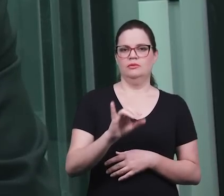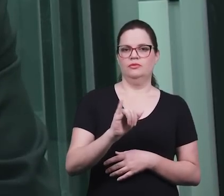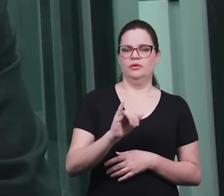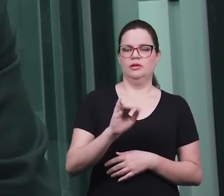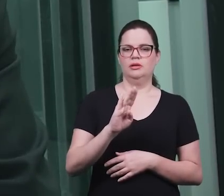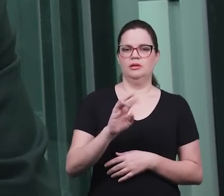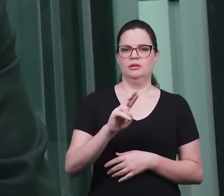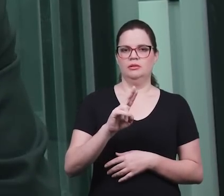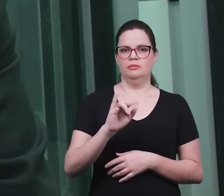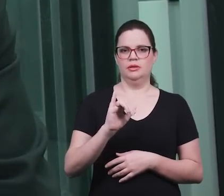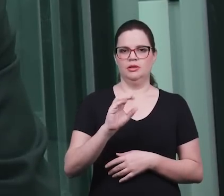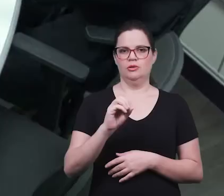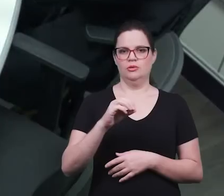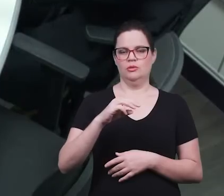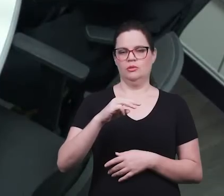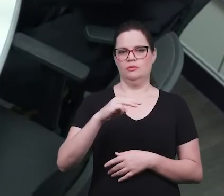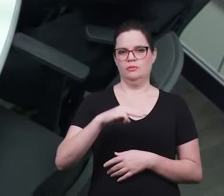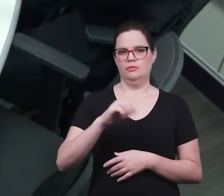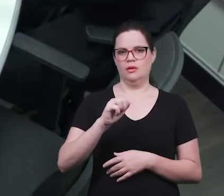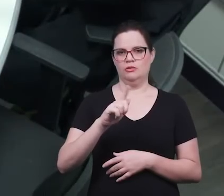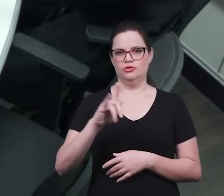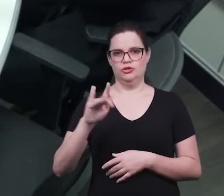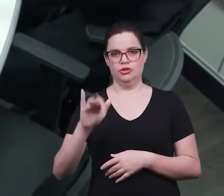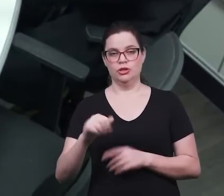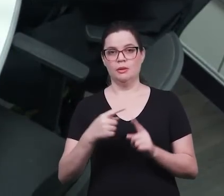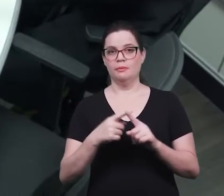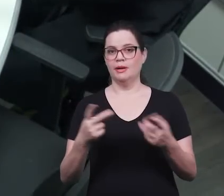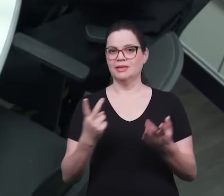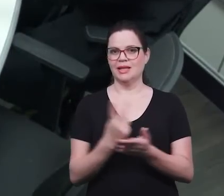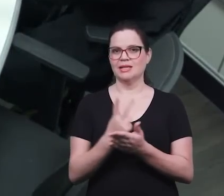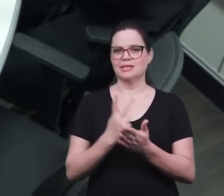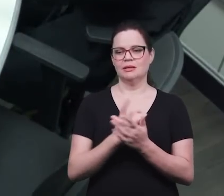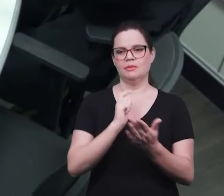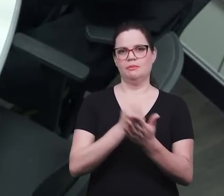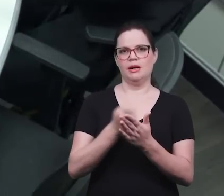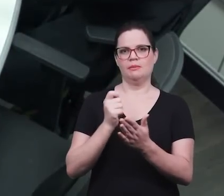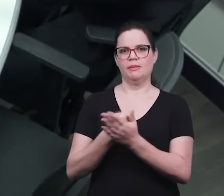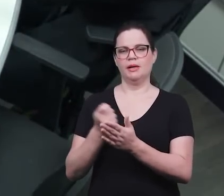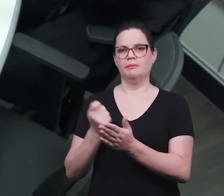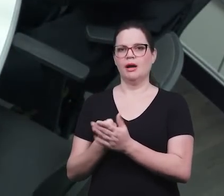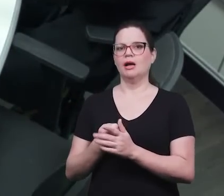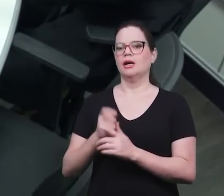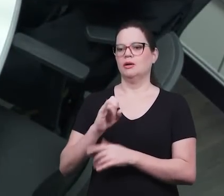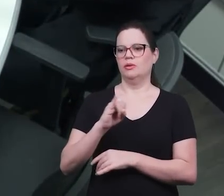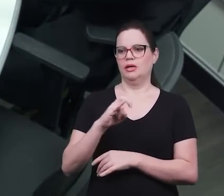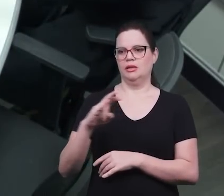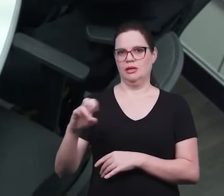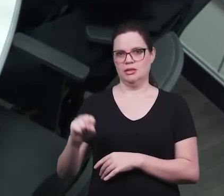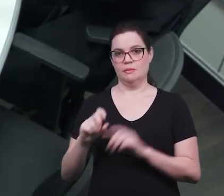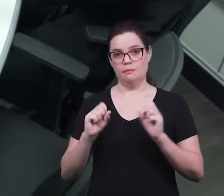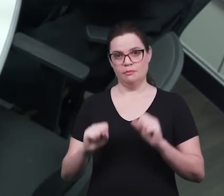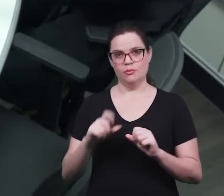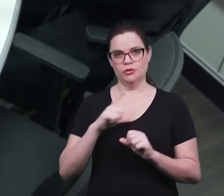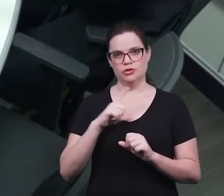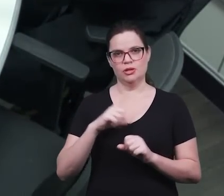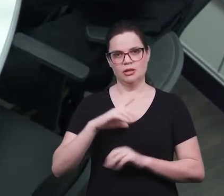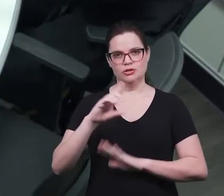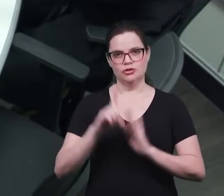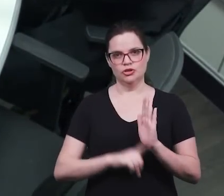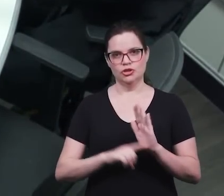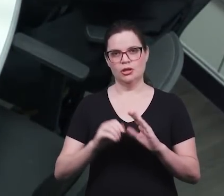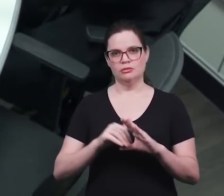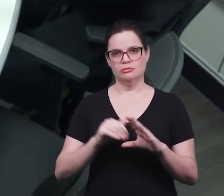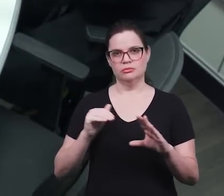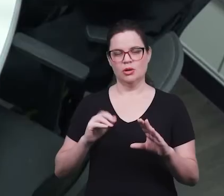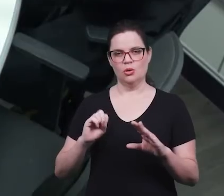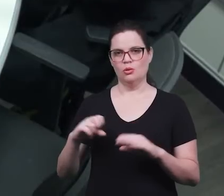sempre contribui. Está sempre contribuindo no INSS. Ela tem direito de se afastar ou